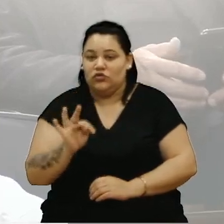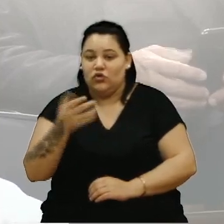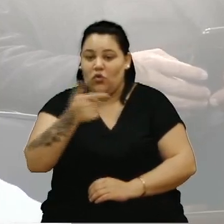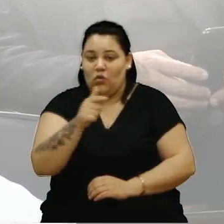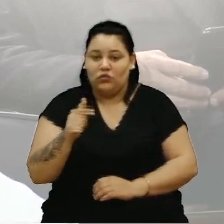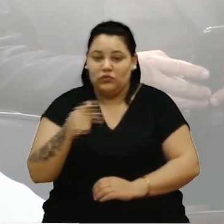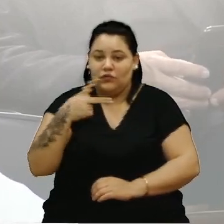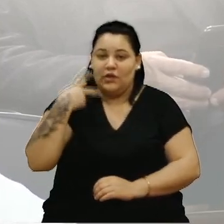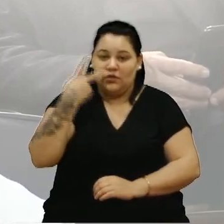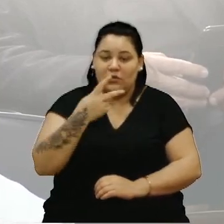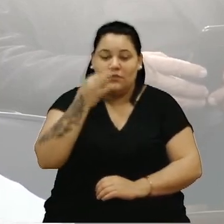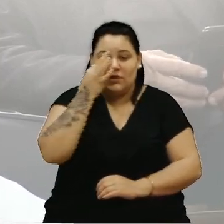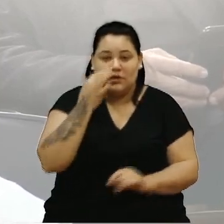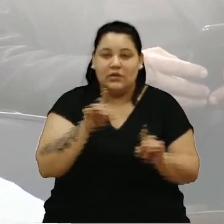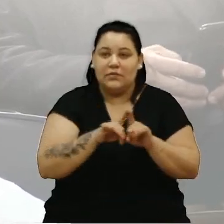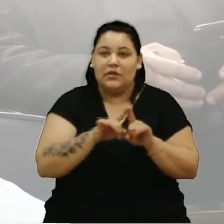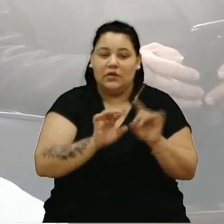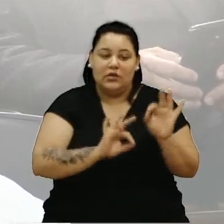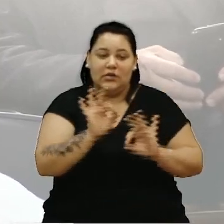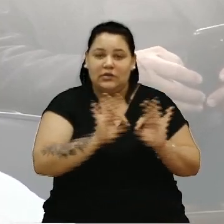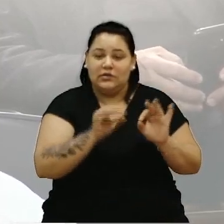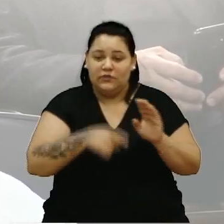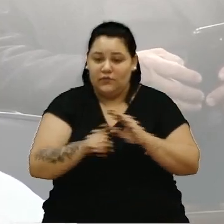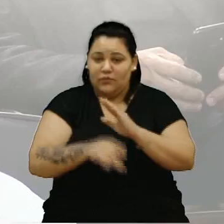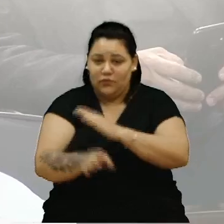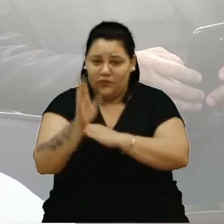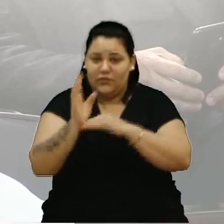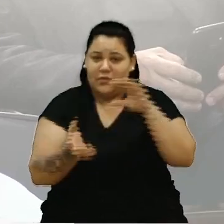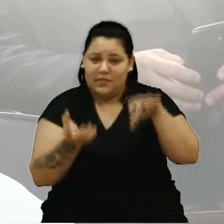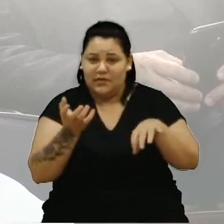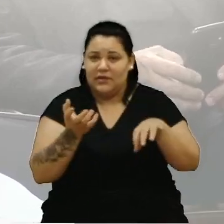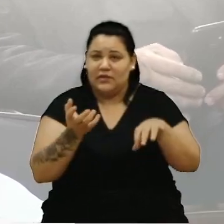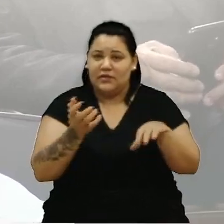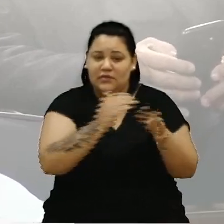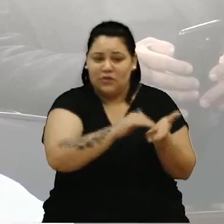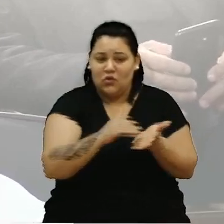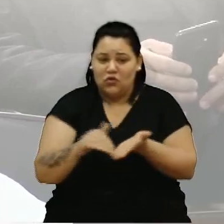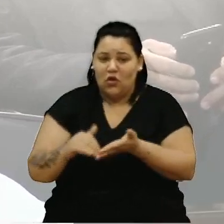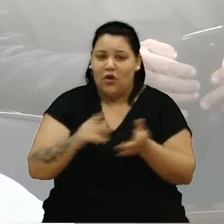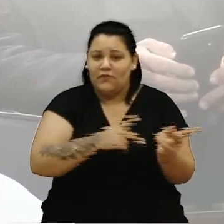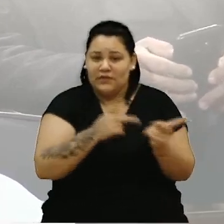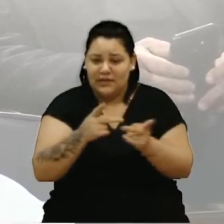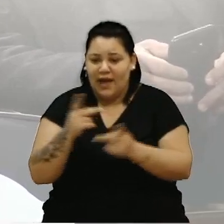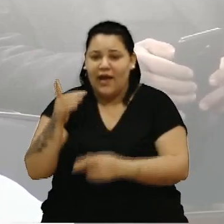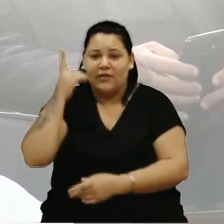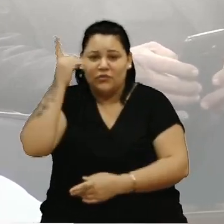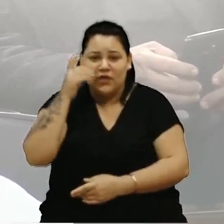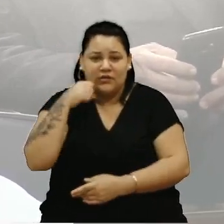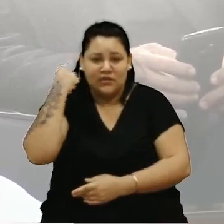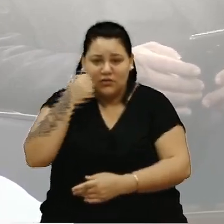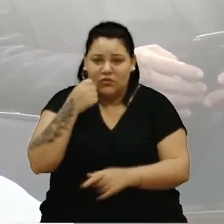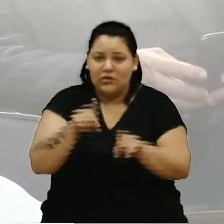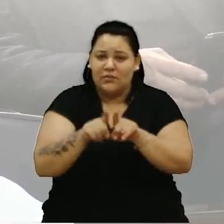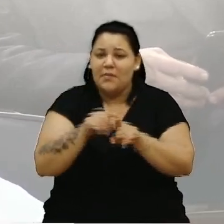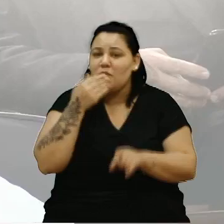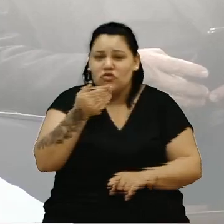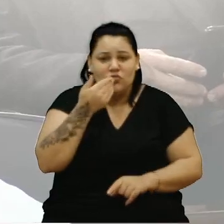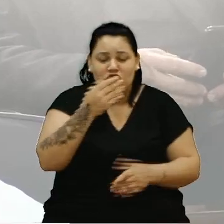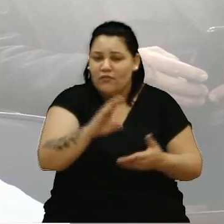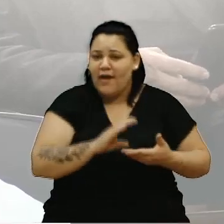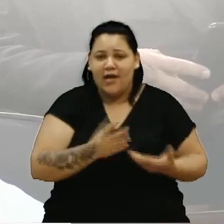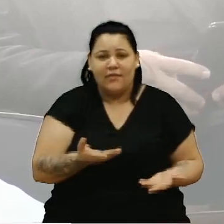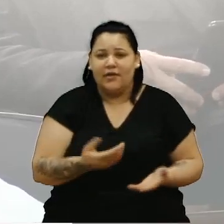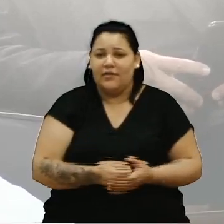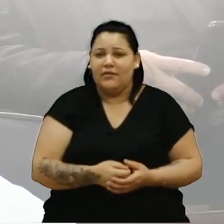presente. Montem uma comitiva, vamos a Brasília peregrinar nos gabinetes dos deputados, dos senadores, da bancada